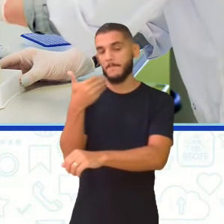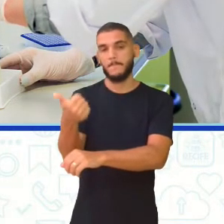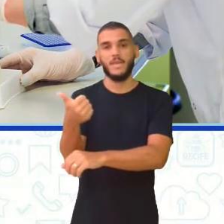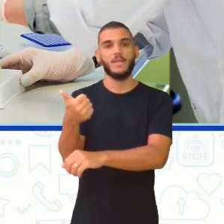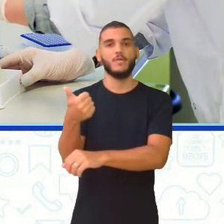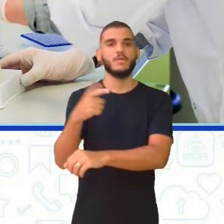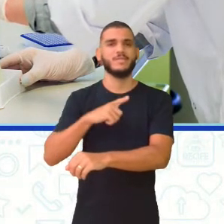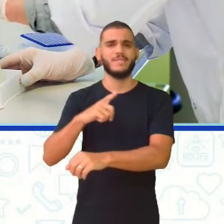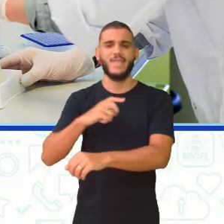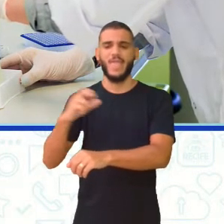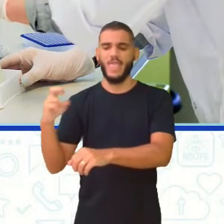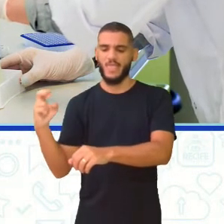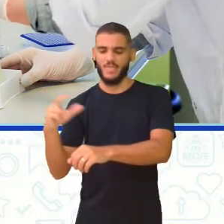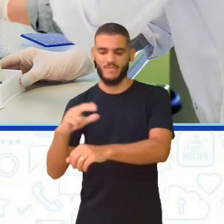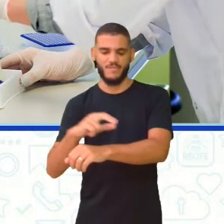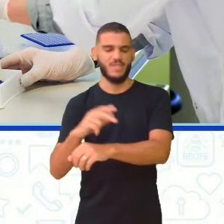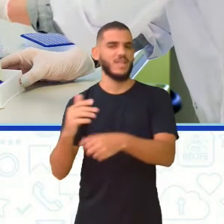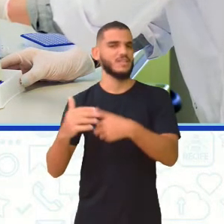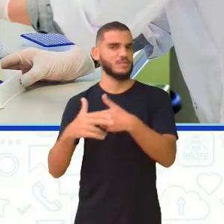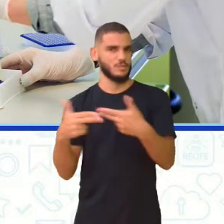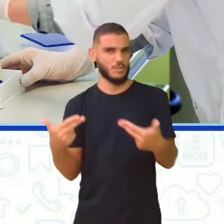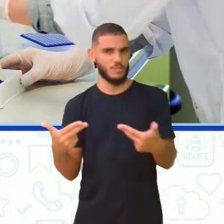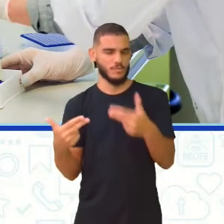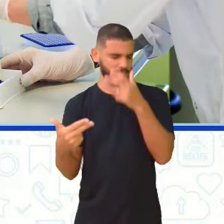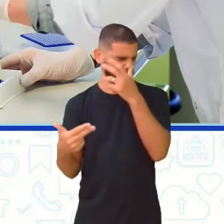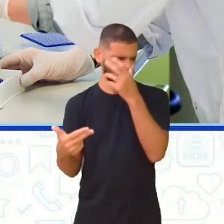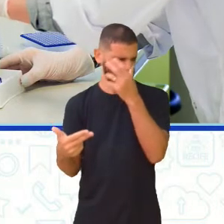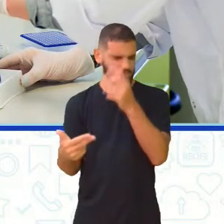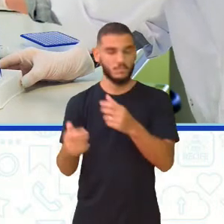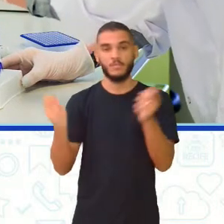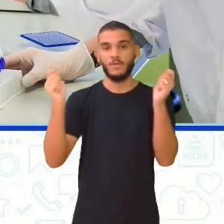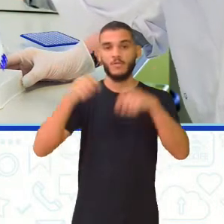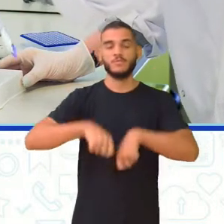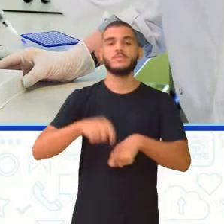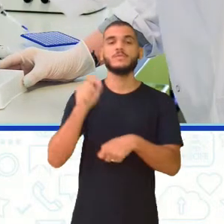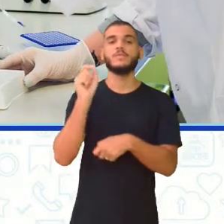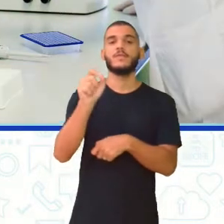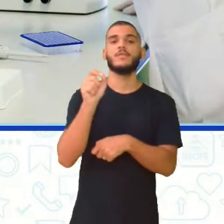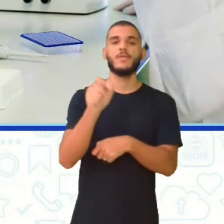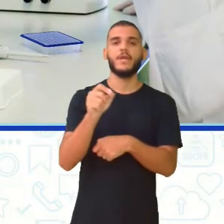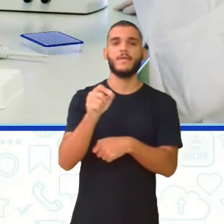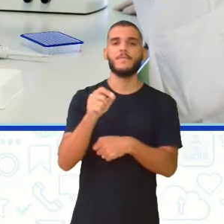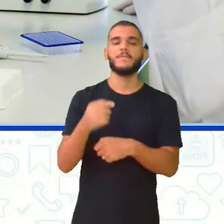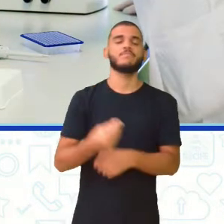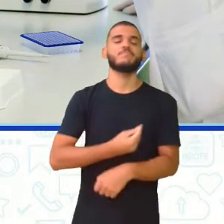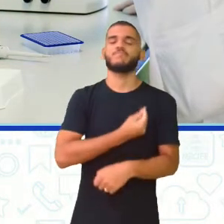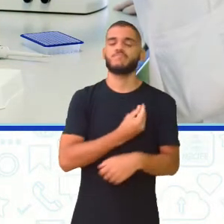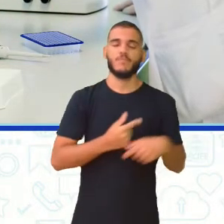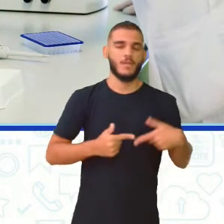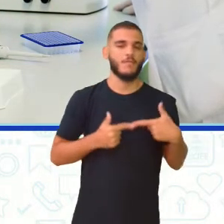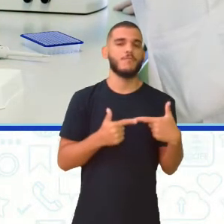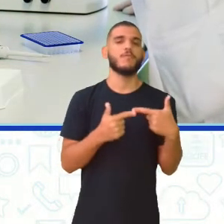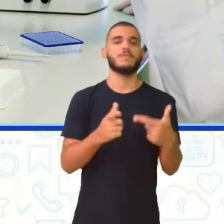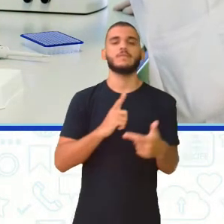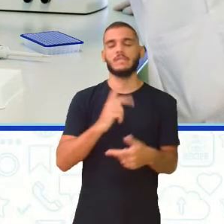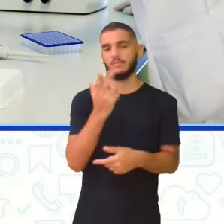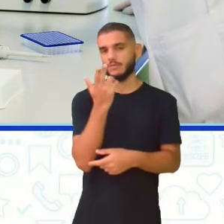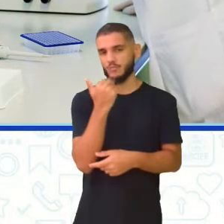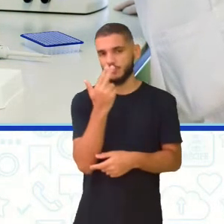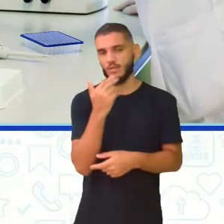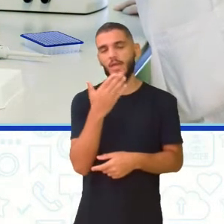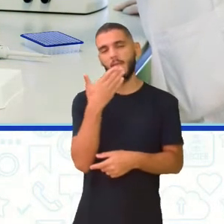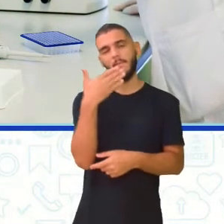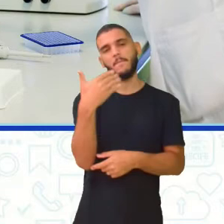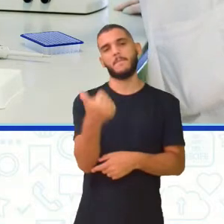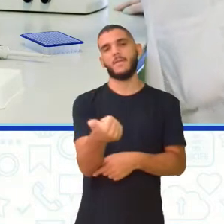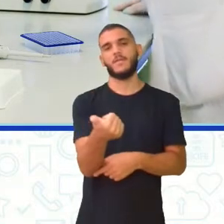quê? Porque foi adicionado àquela semente, isso de uma forma genética, uma modificação genética, nutrientes, e esses nutrientes não